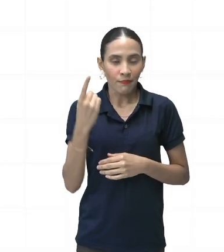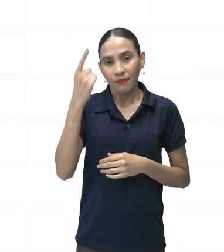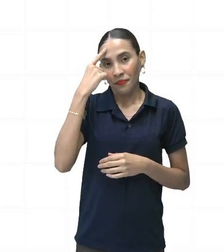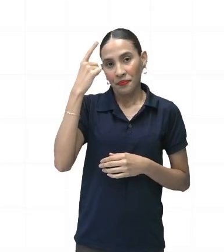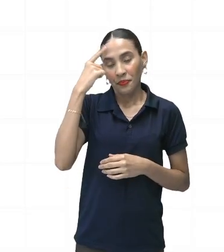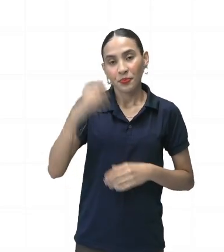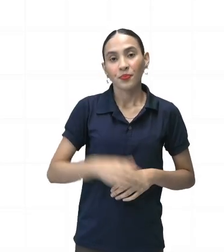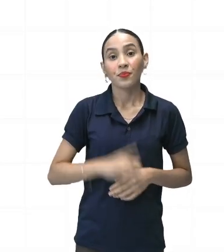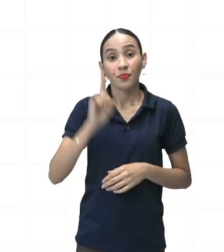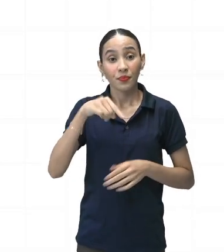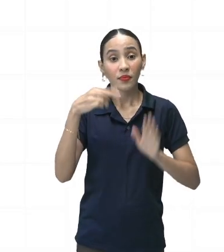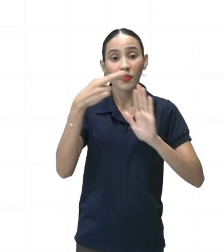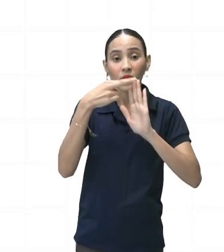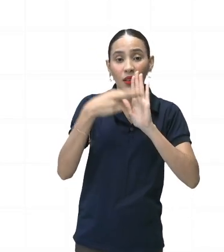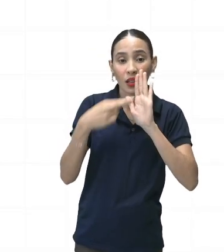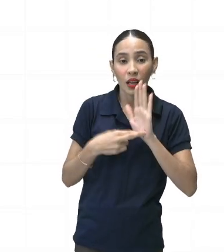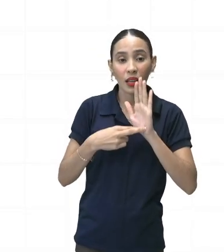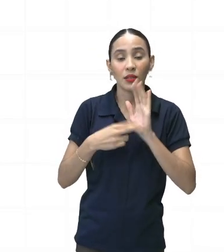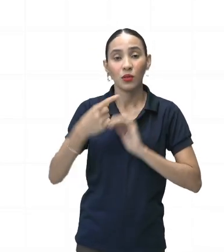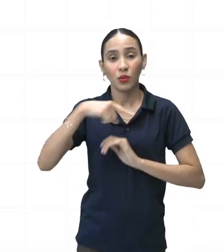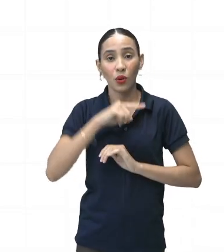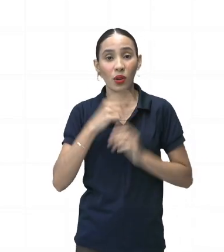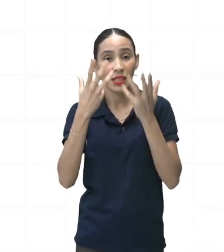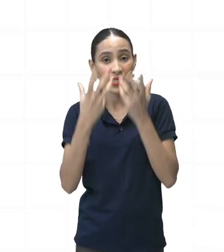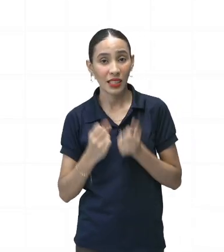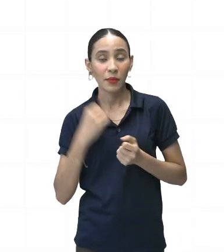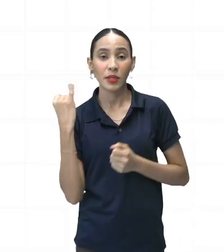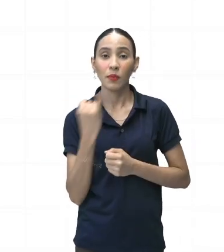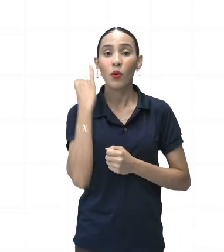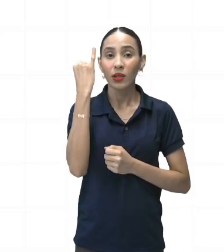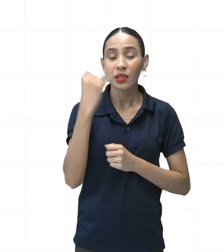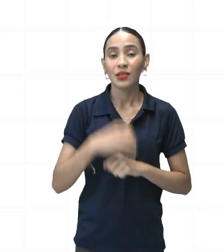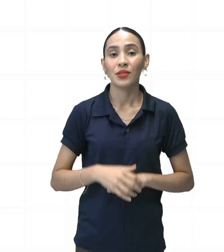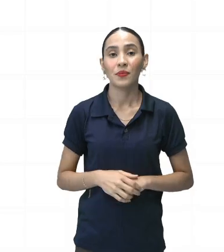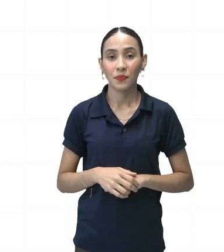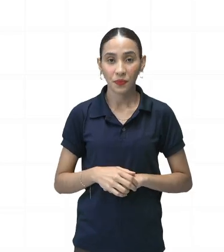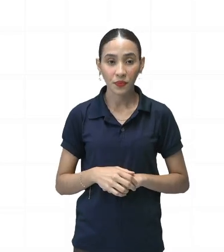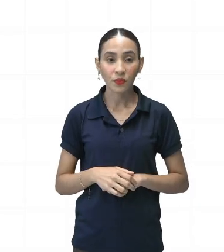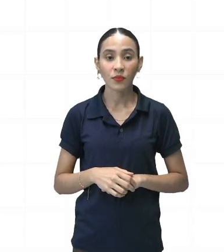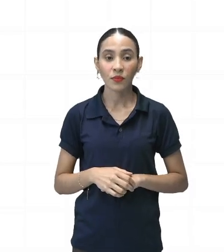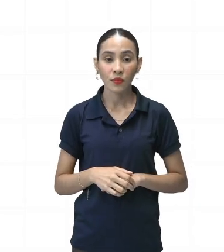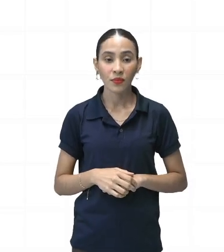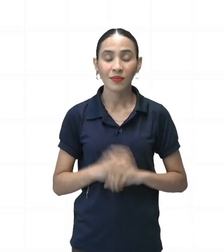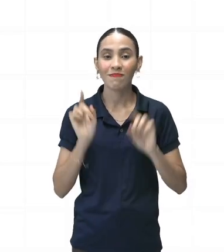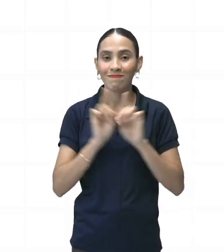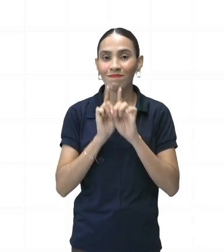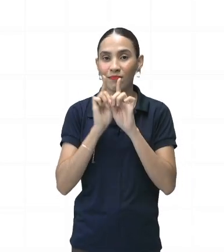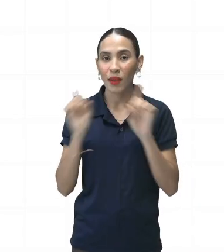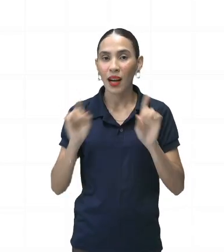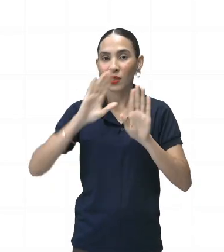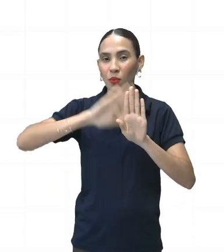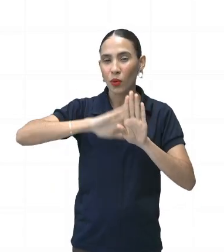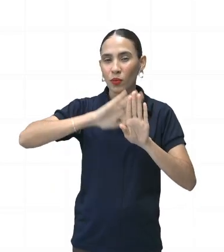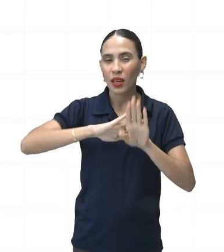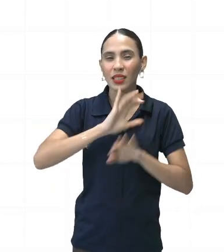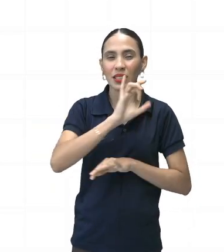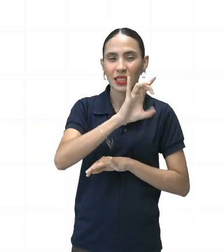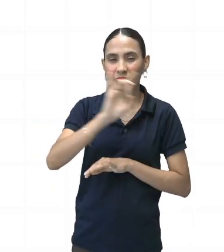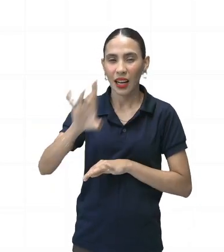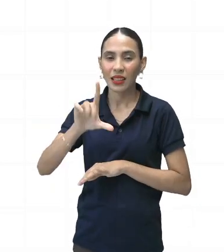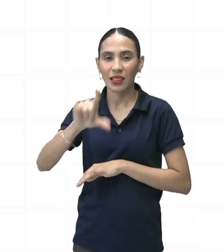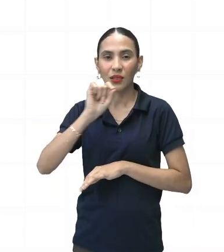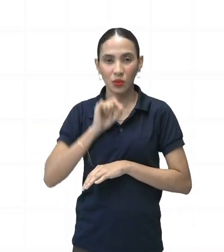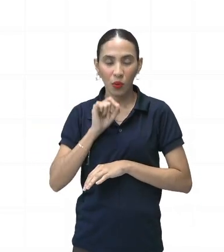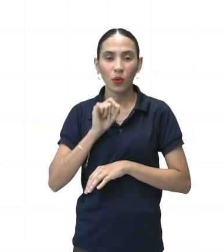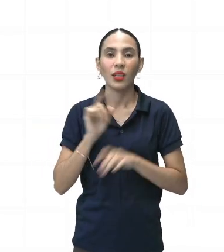comigo, são princípios que consideramos importantes. Mas por trás de cada